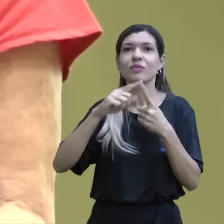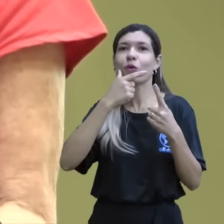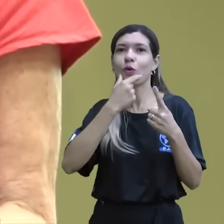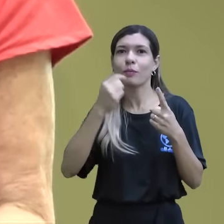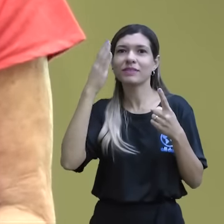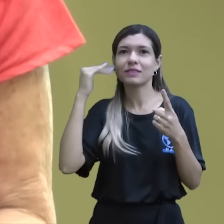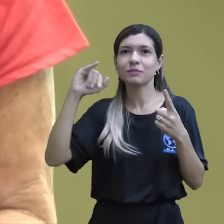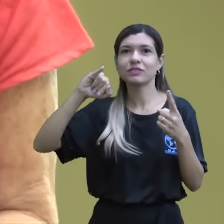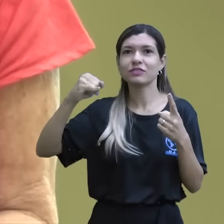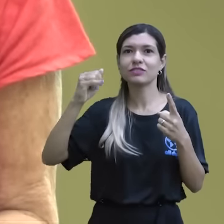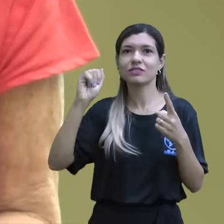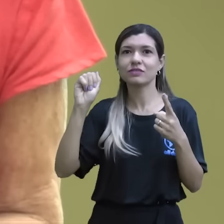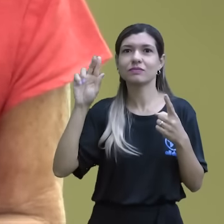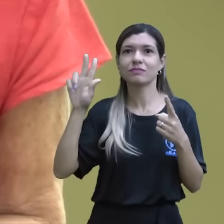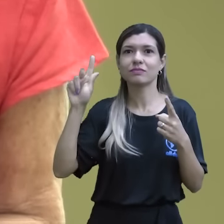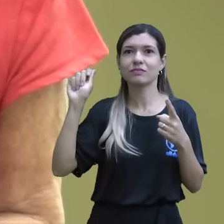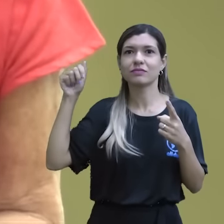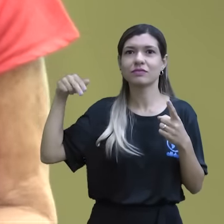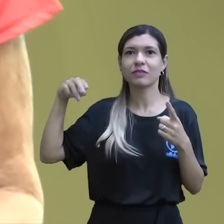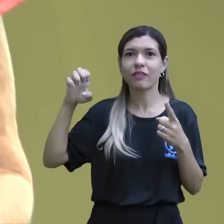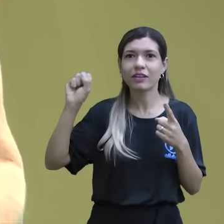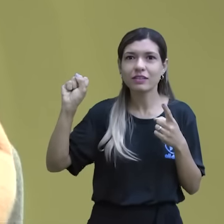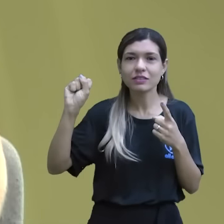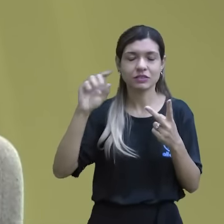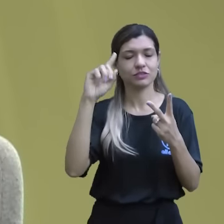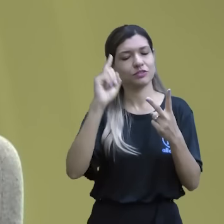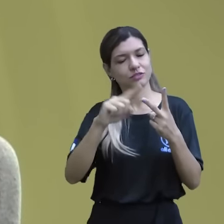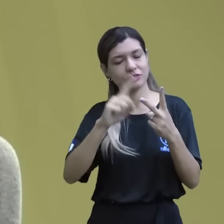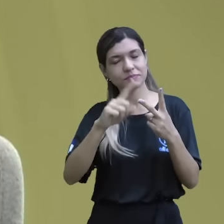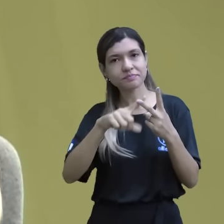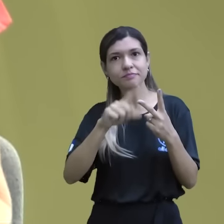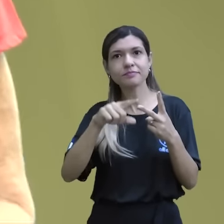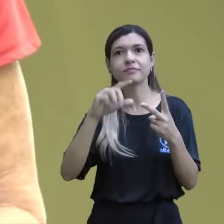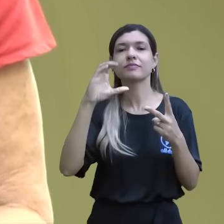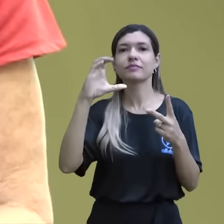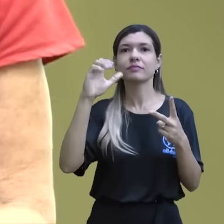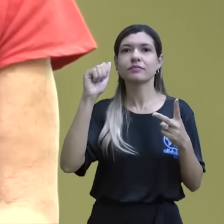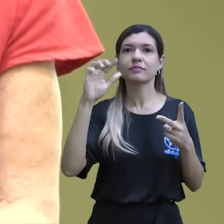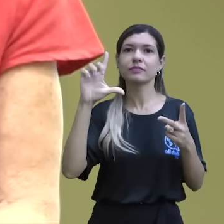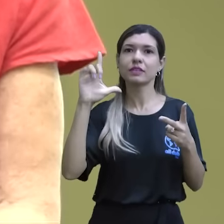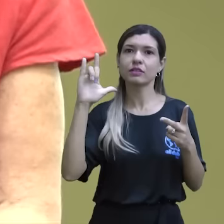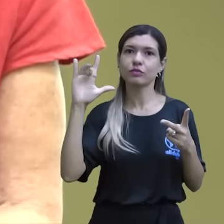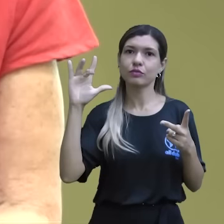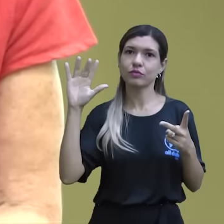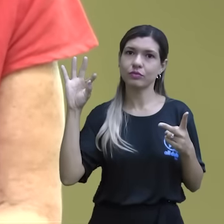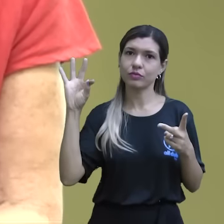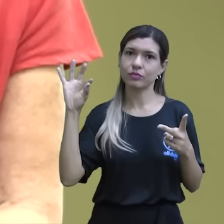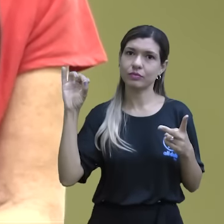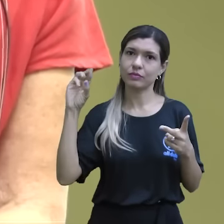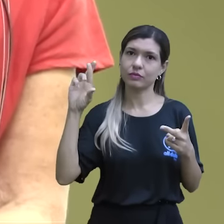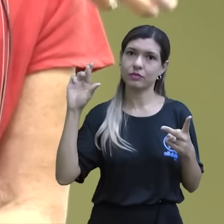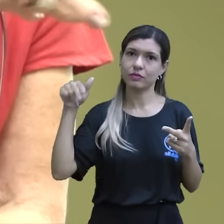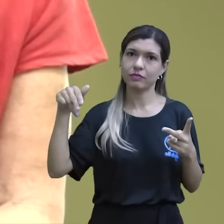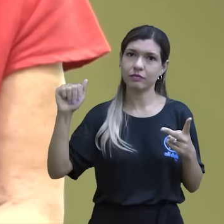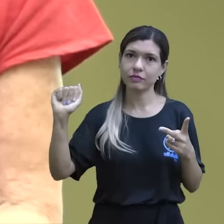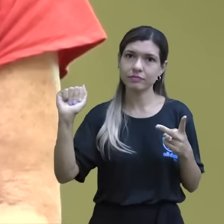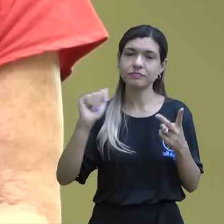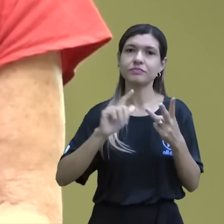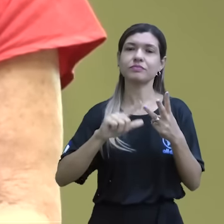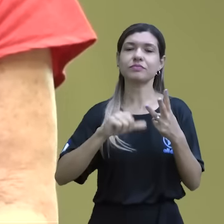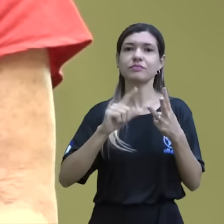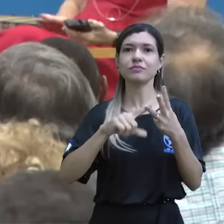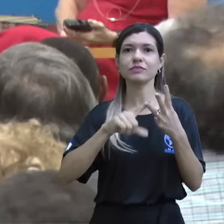Né? Aí, depois, os que gostarem vão adiante, vão ler o Clara, vão ler outras coisas, vão ler o